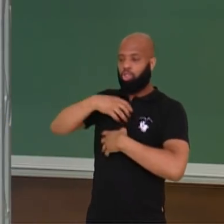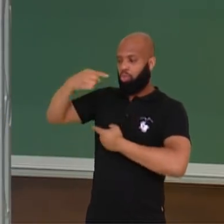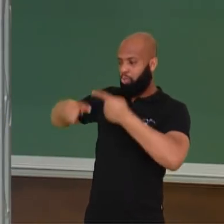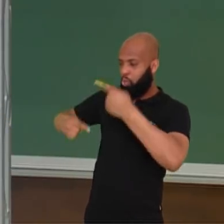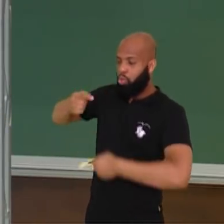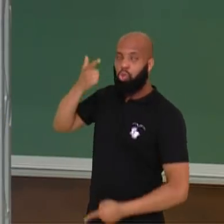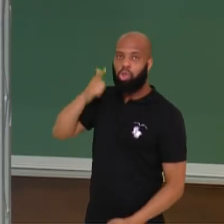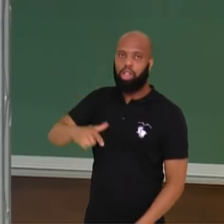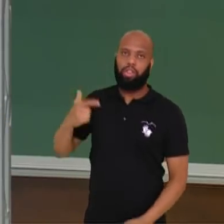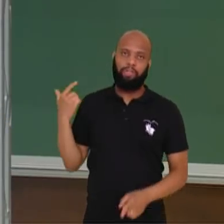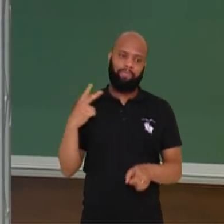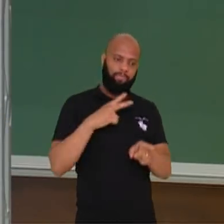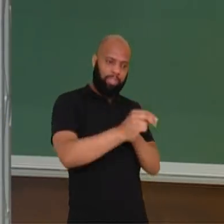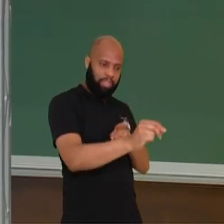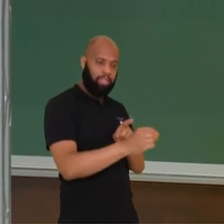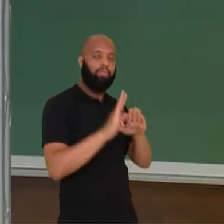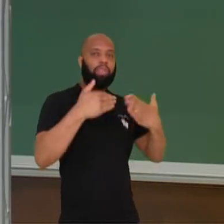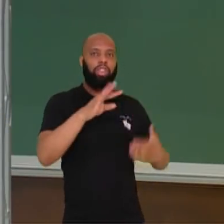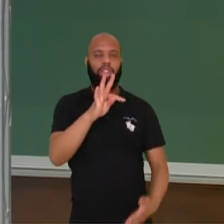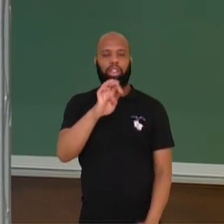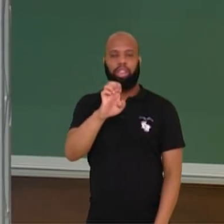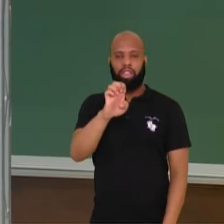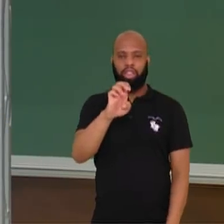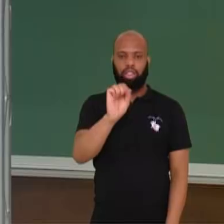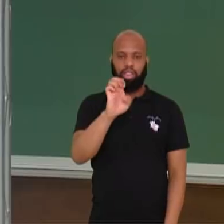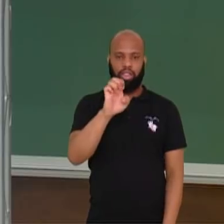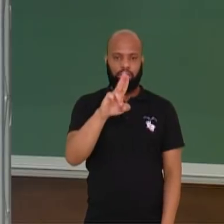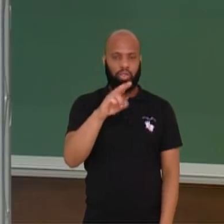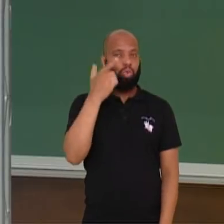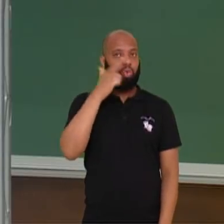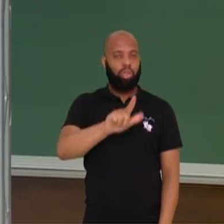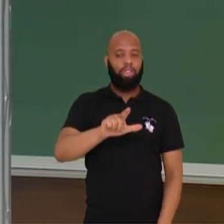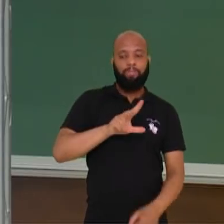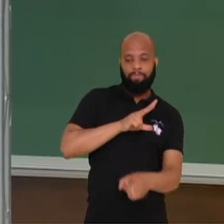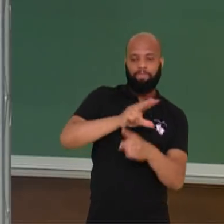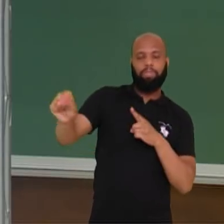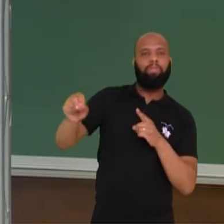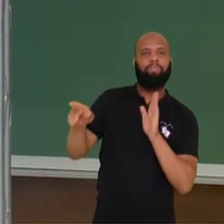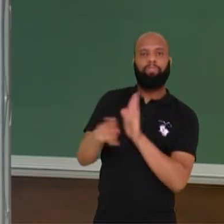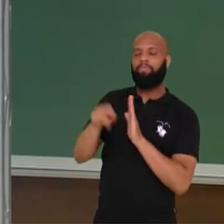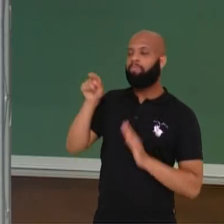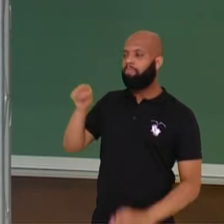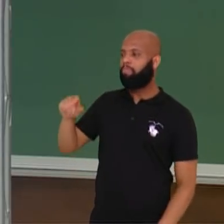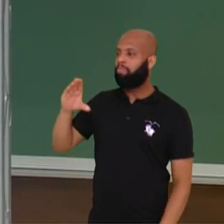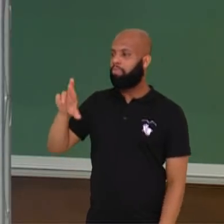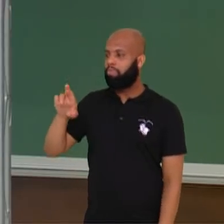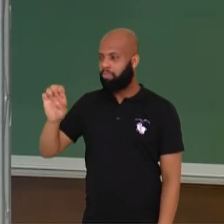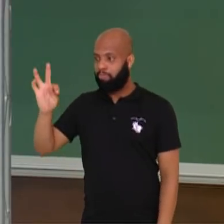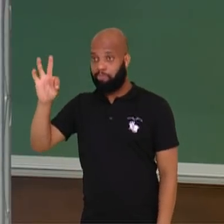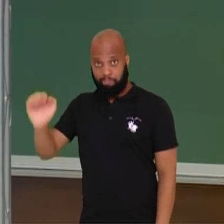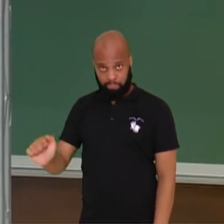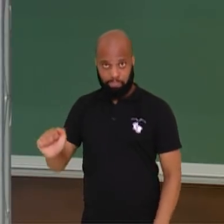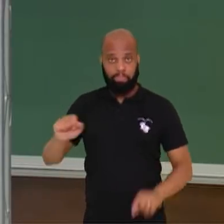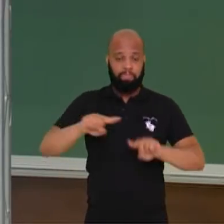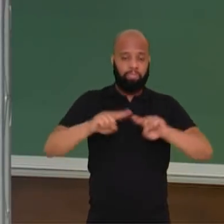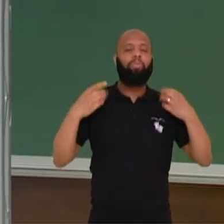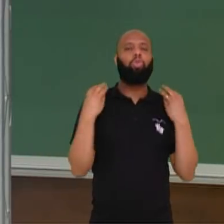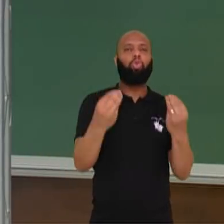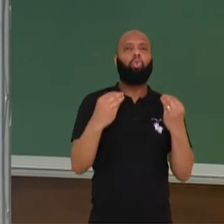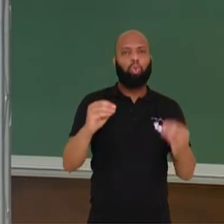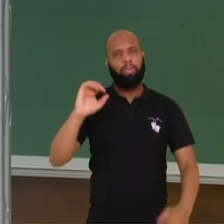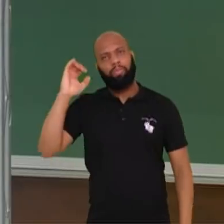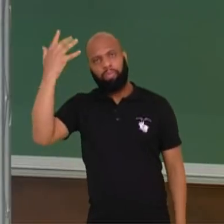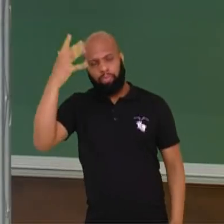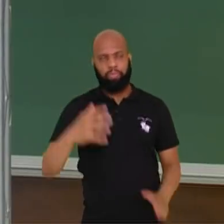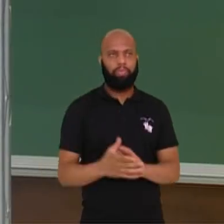superado. Teseu é o herói que representa a superação da dominação por parte de Atenas. Como que isso vai